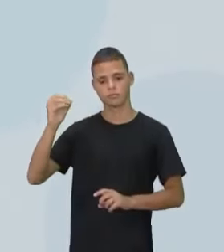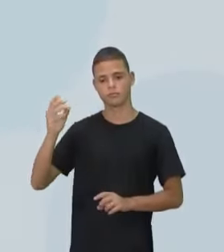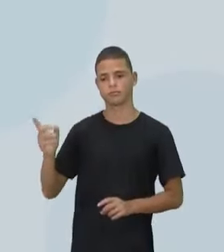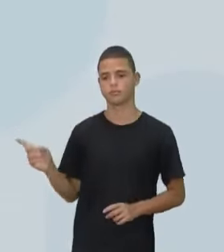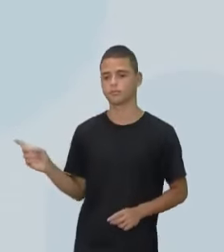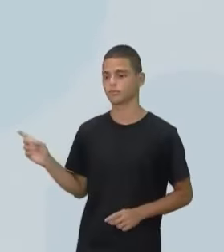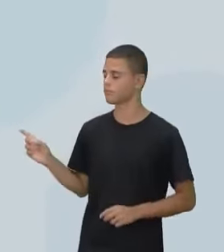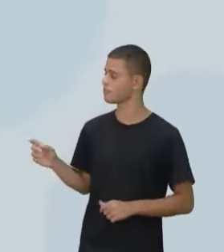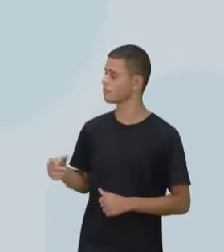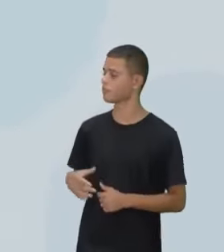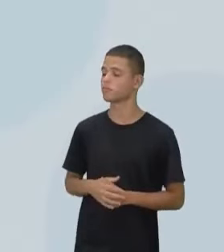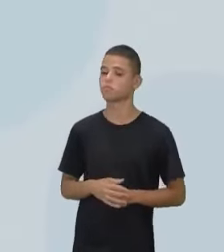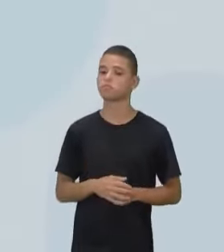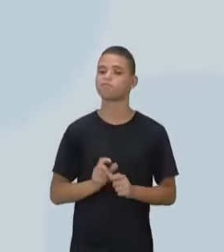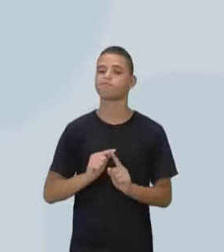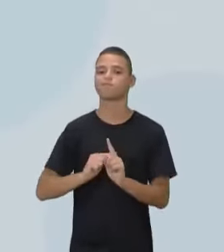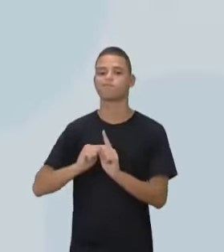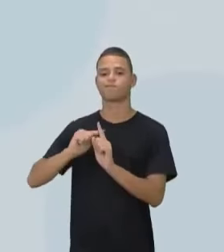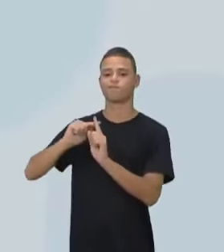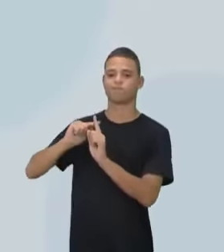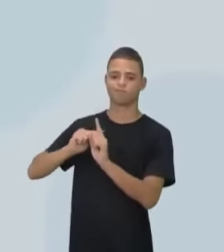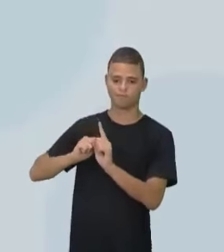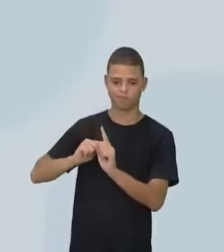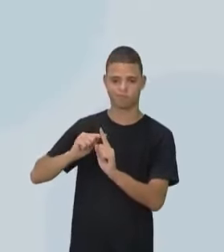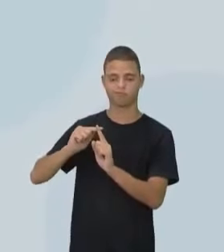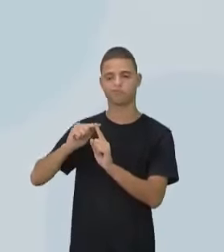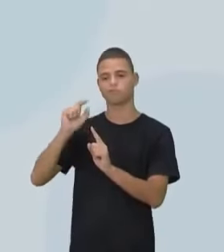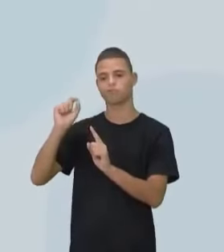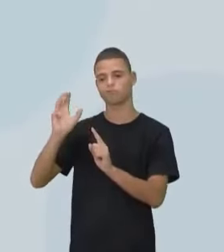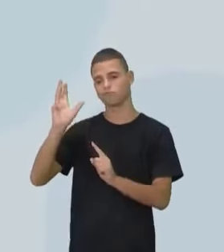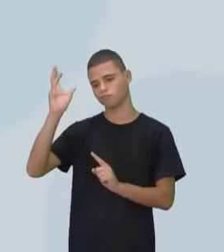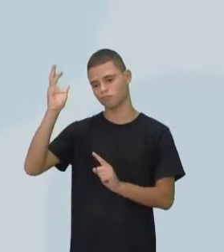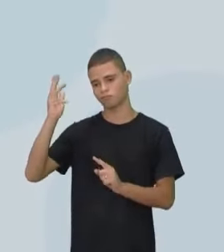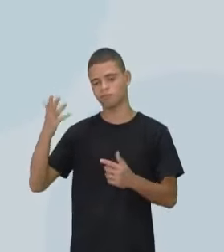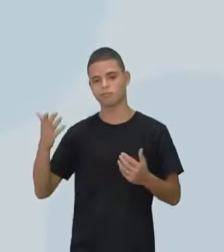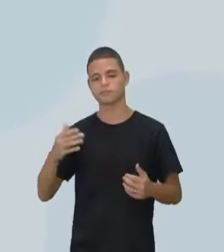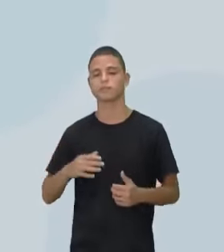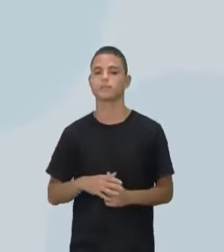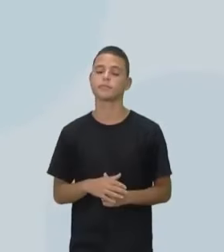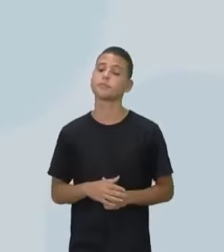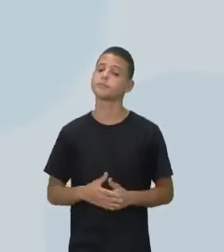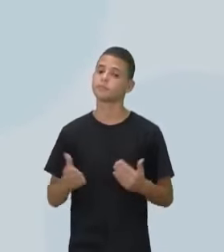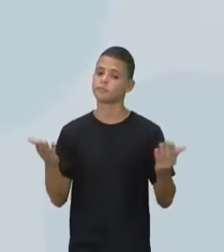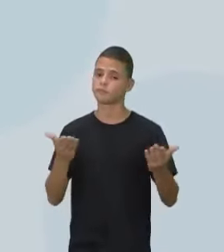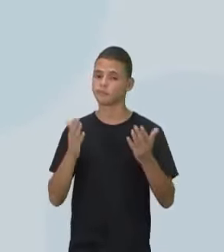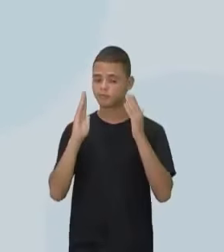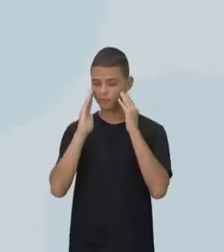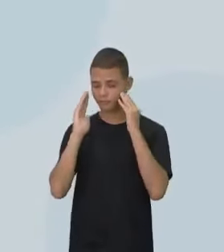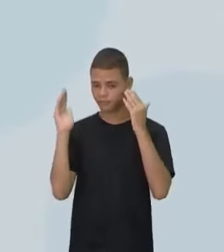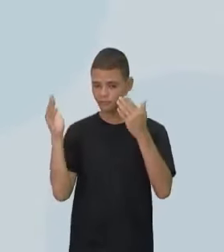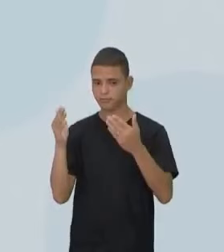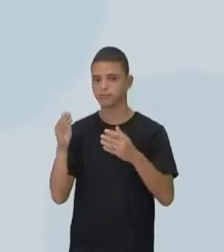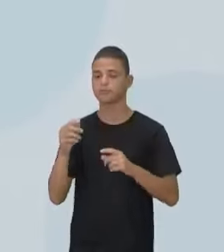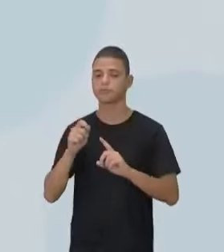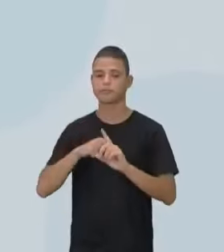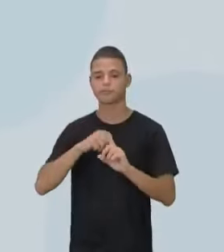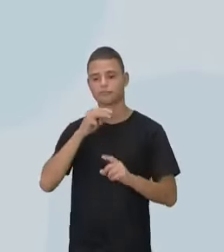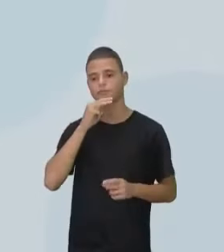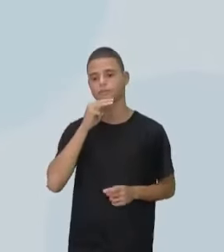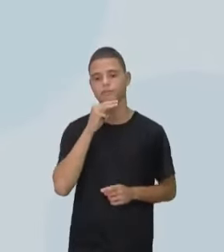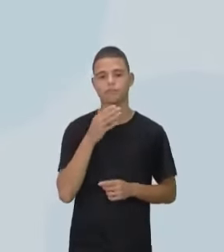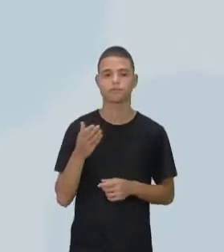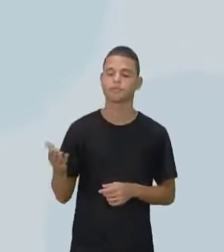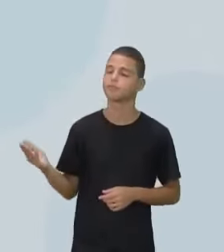emergência climática, o que fazer. Focando, então, hoje, né, nos desastres